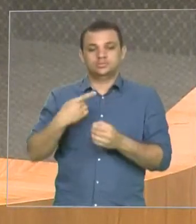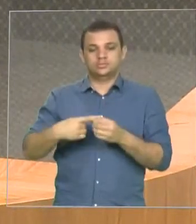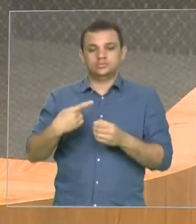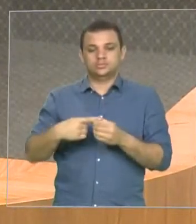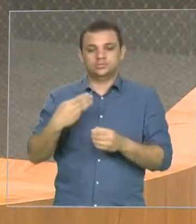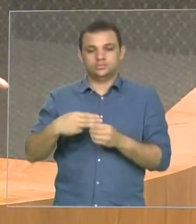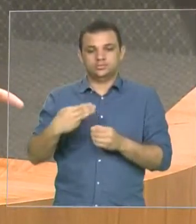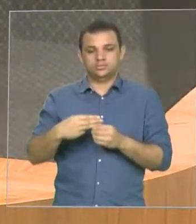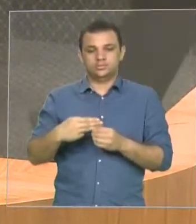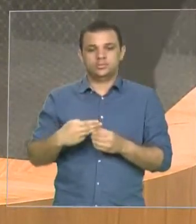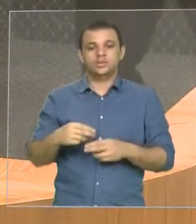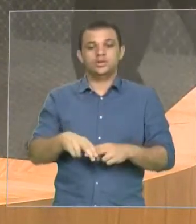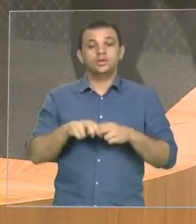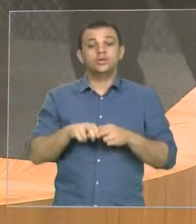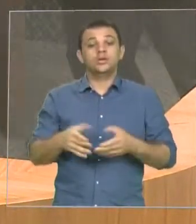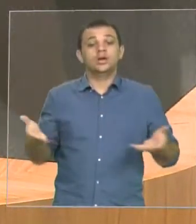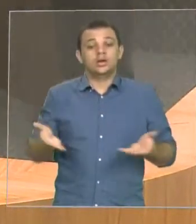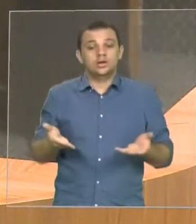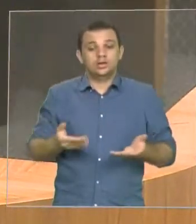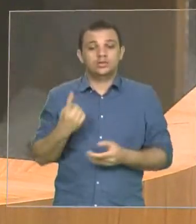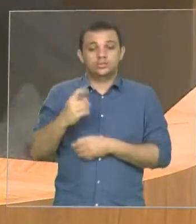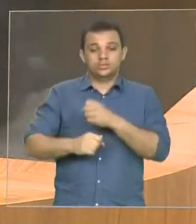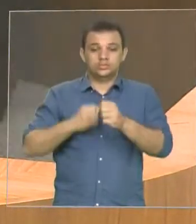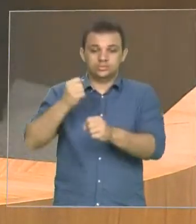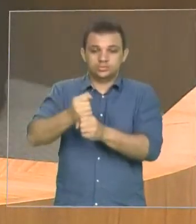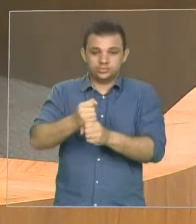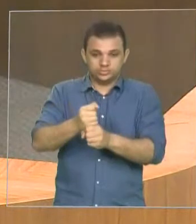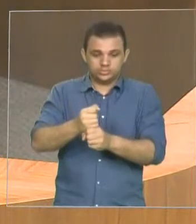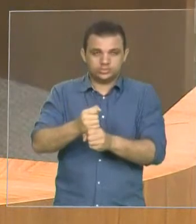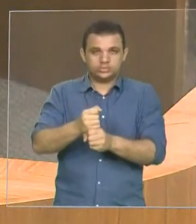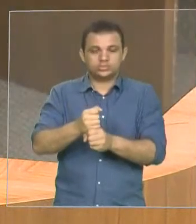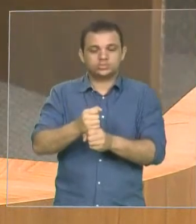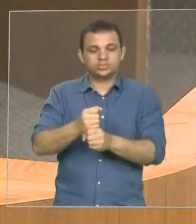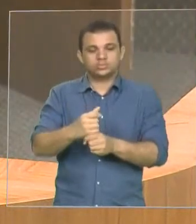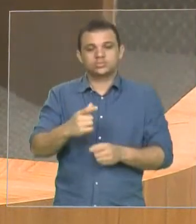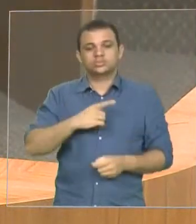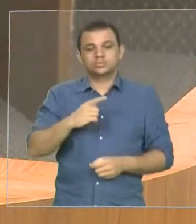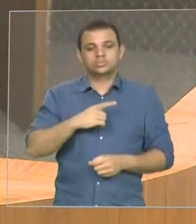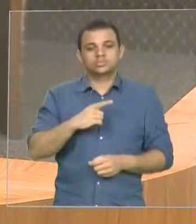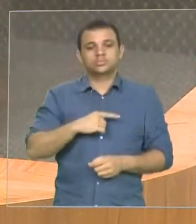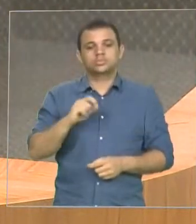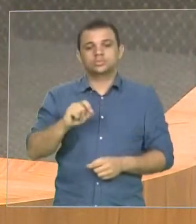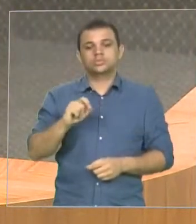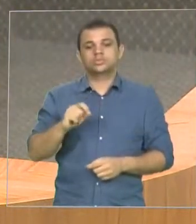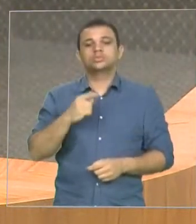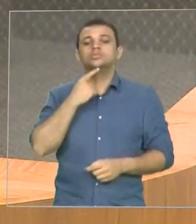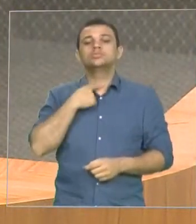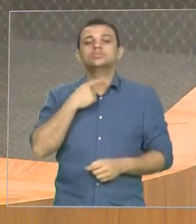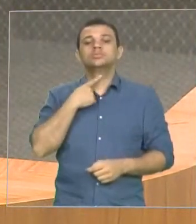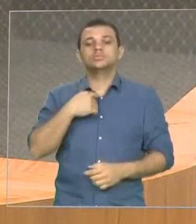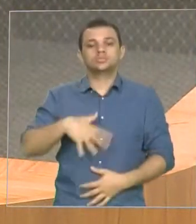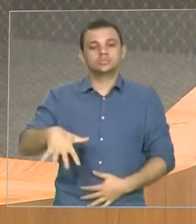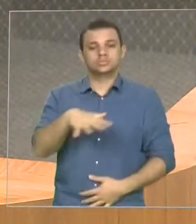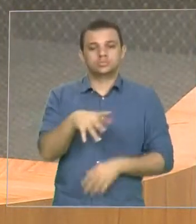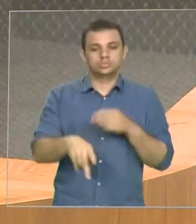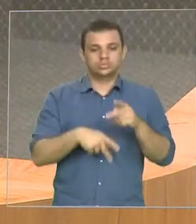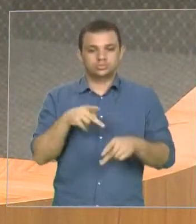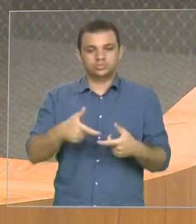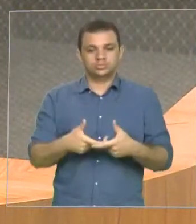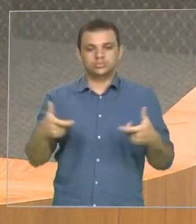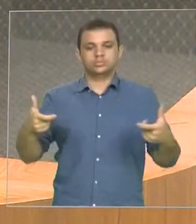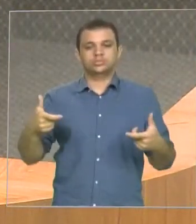agora, mais de um ano depois, tiveram a vontade soberana do povo expressada nas